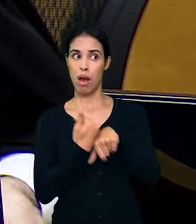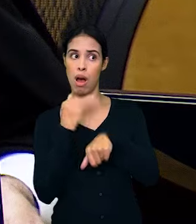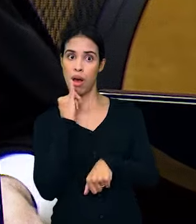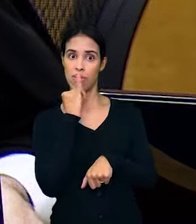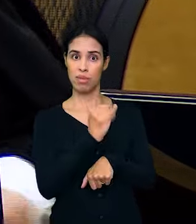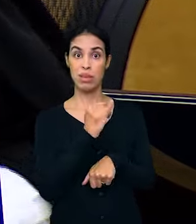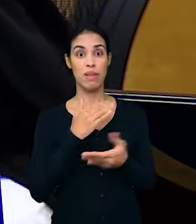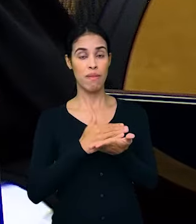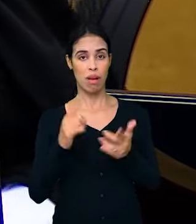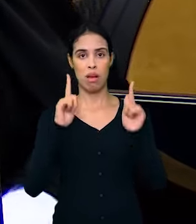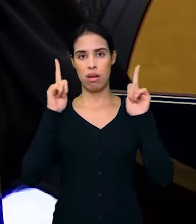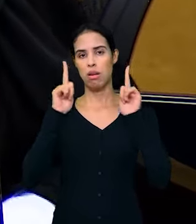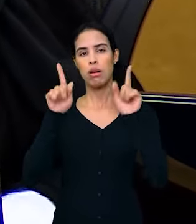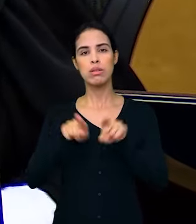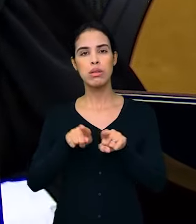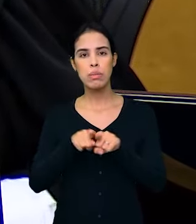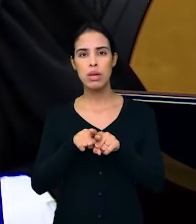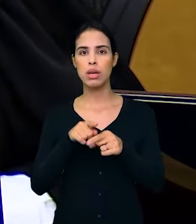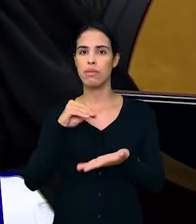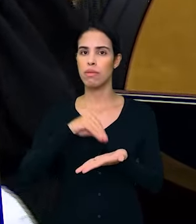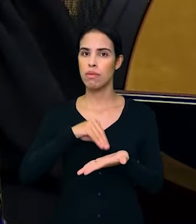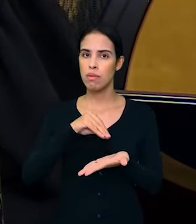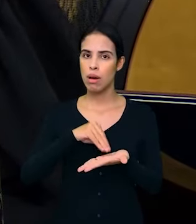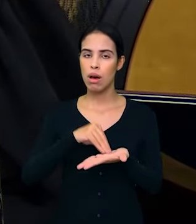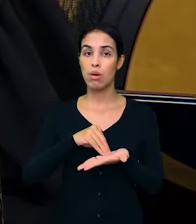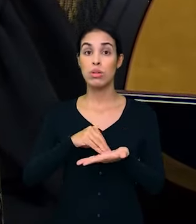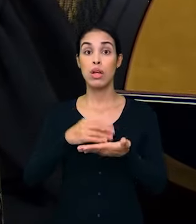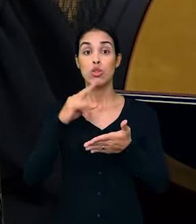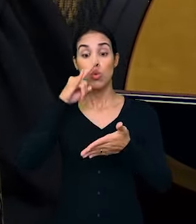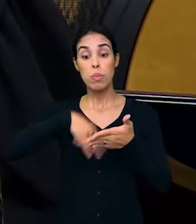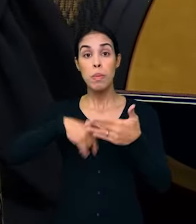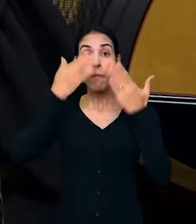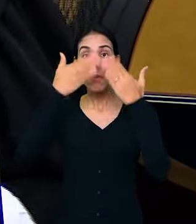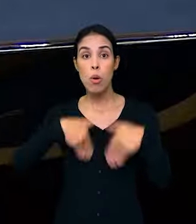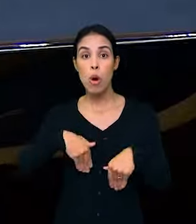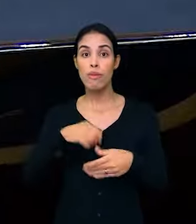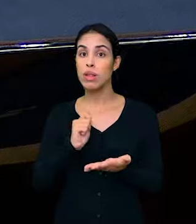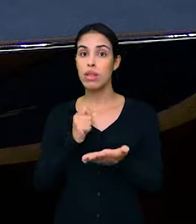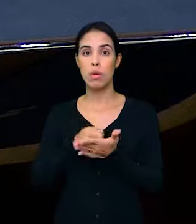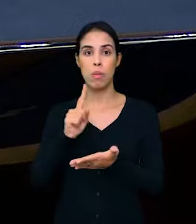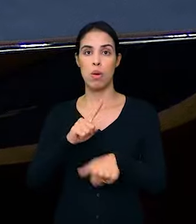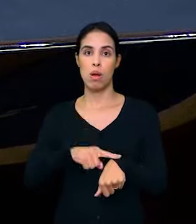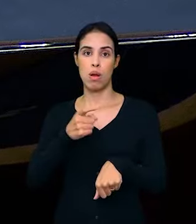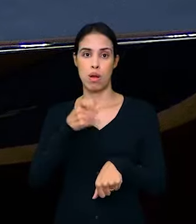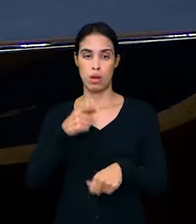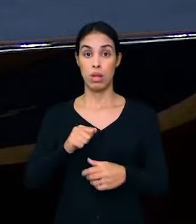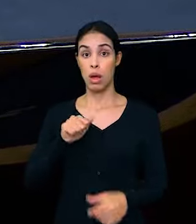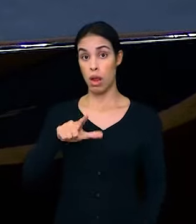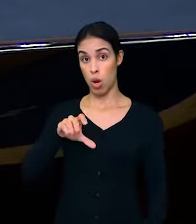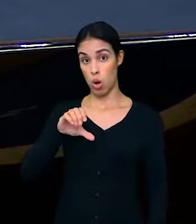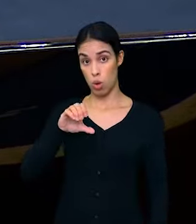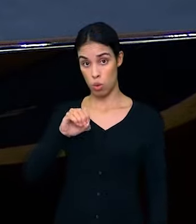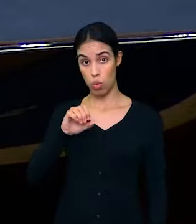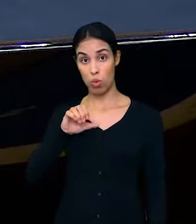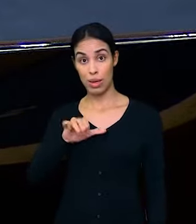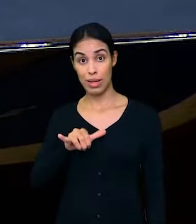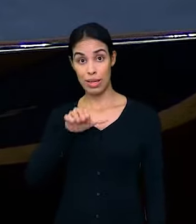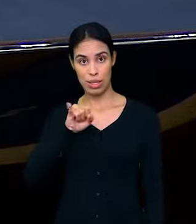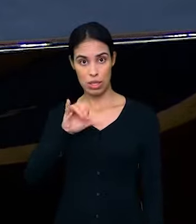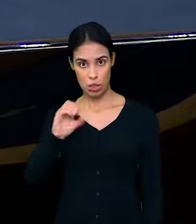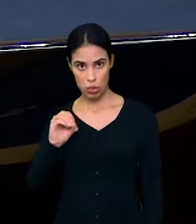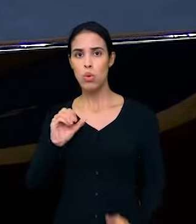o movimento, além da ausência de comprovação da falta de pagamento de horas extras. O ministro Aloísio Correia da Veiga concordou